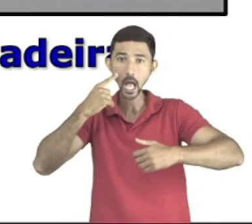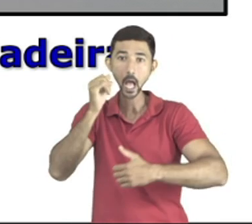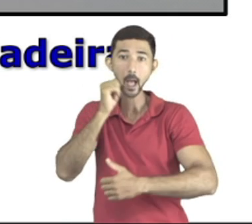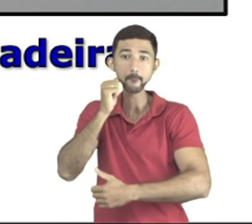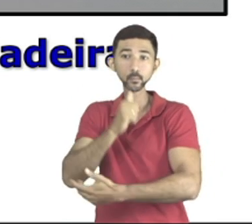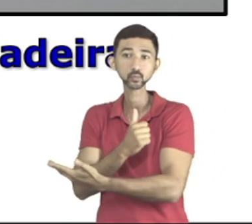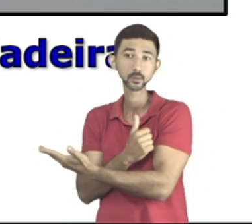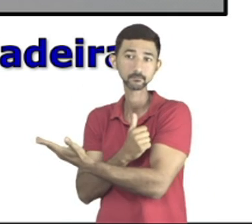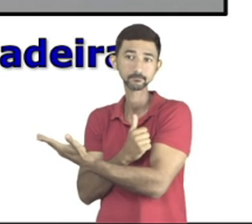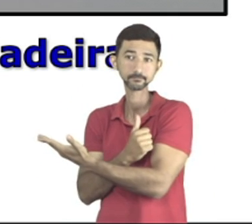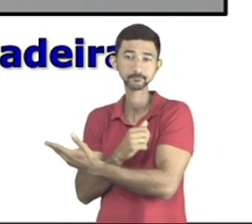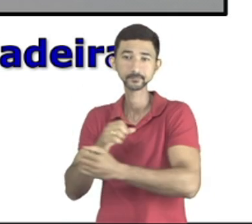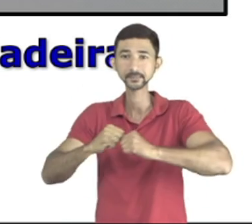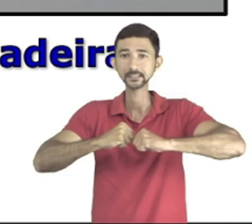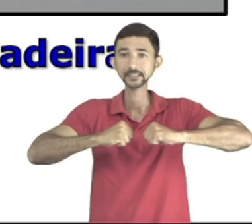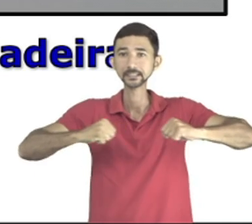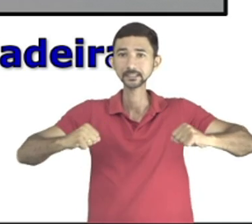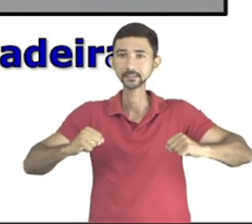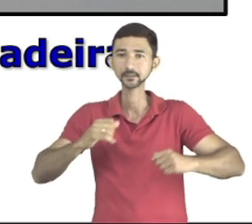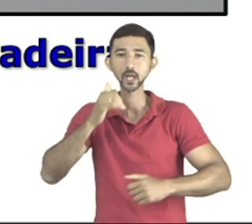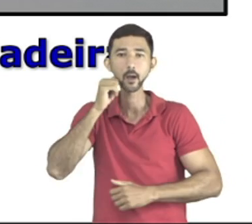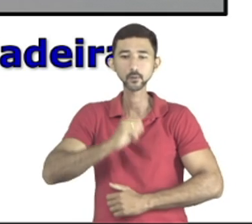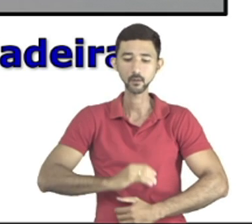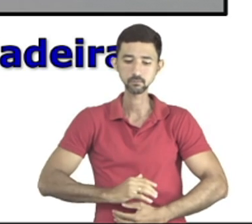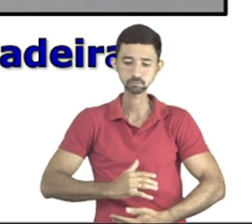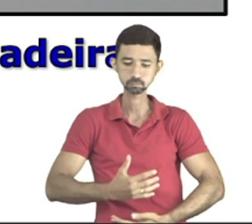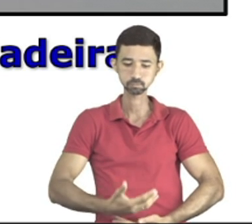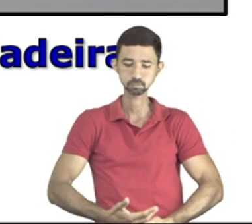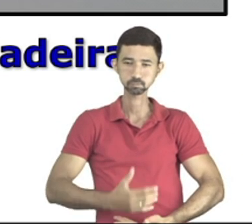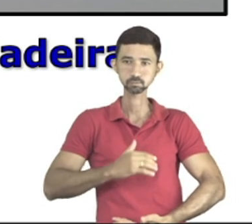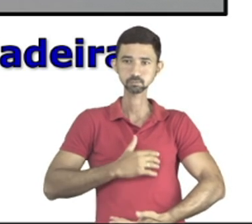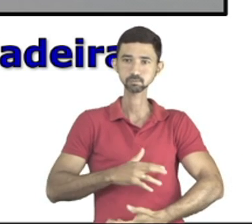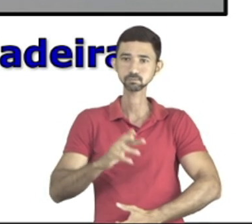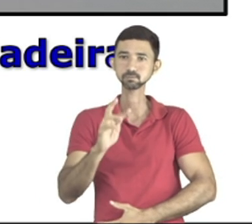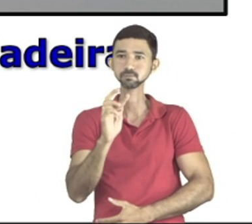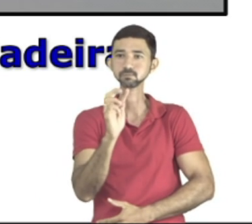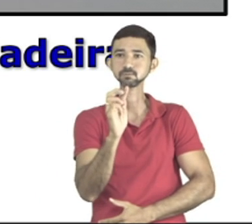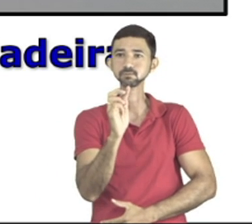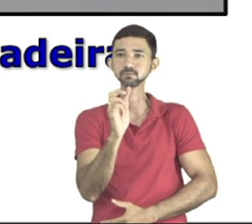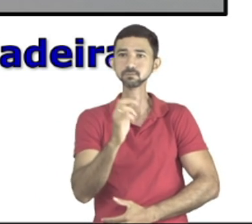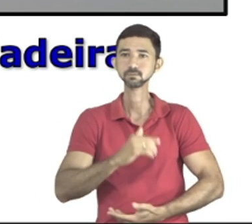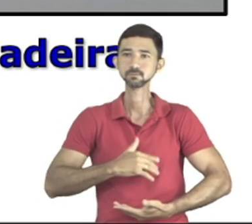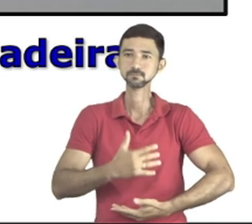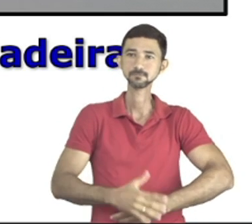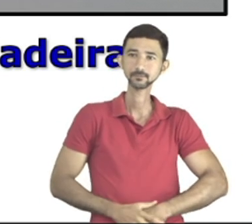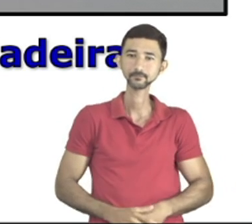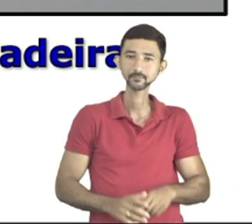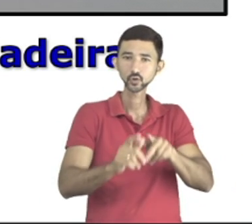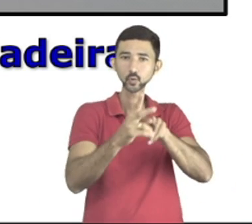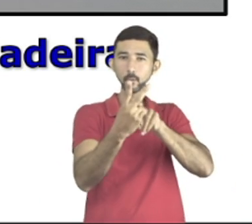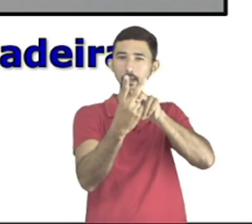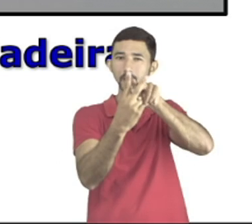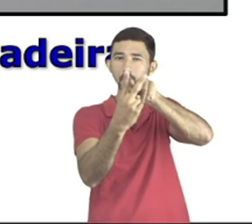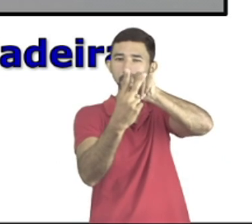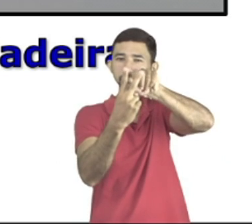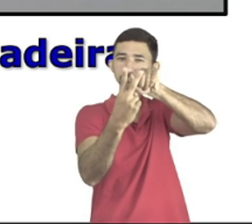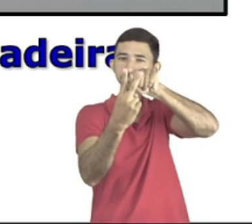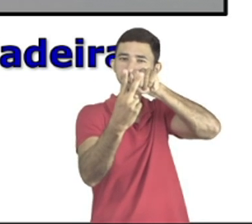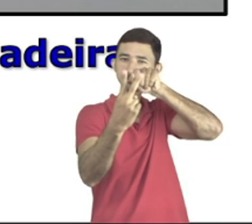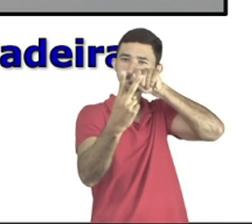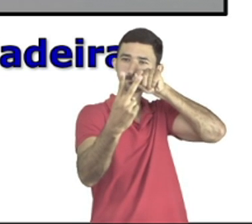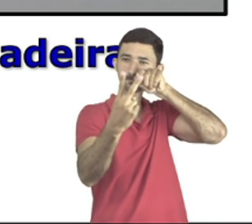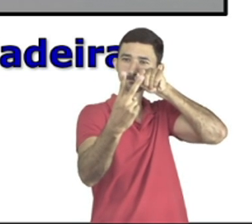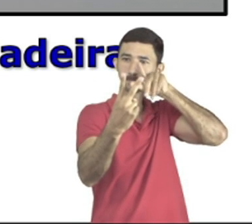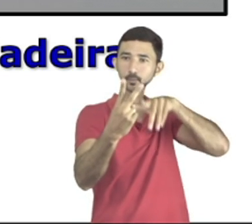ginástica fazendo o alongamento. Olha a gravidez, que a barriga da mulher dilatou. Olha a baladeira, né? Que quando a gente era